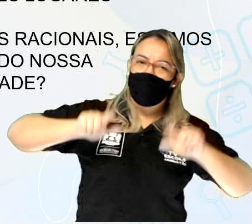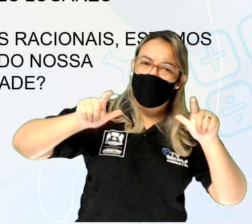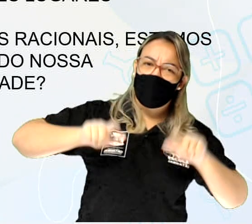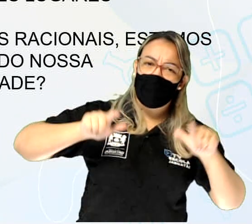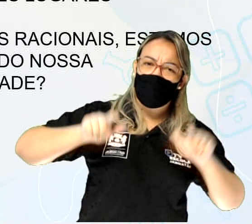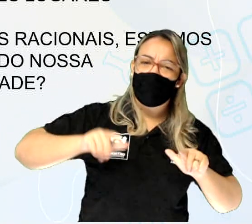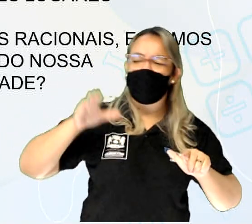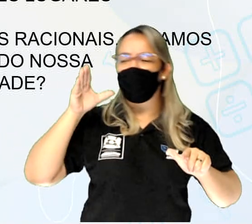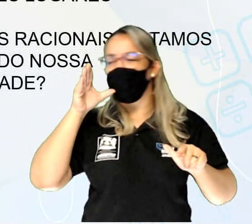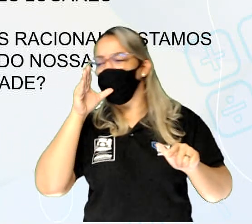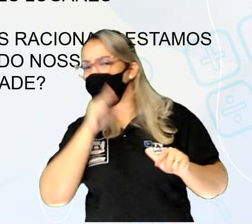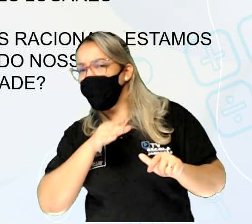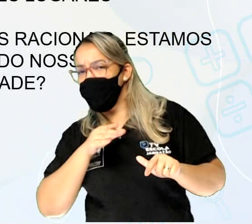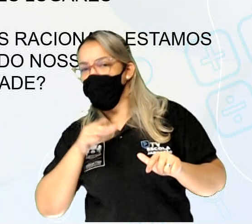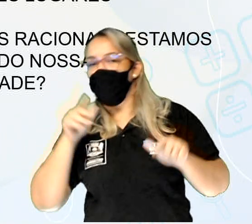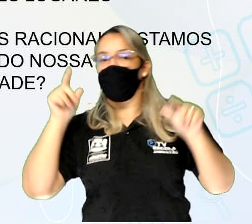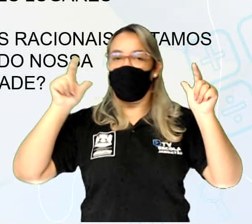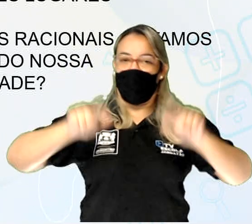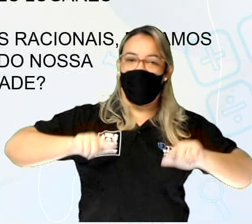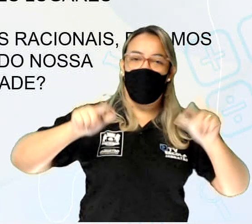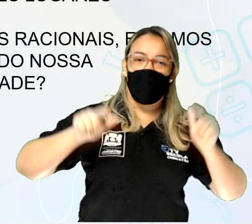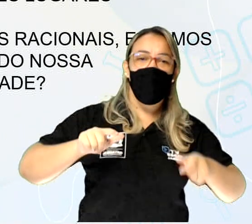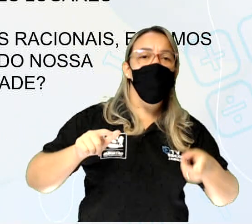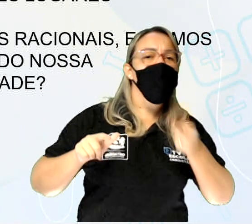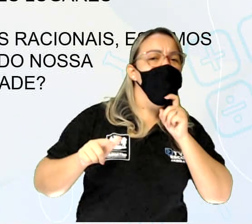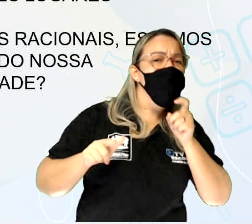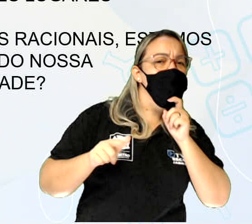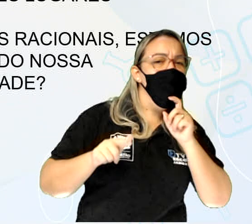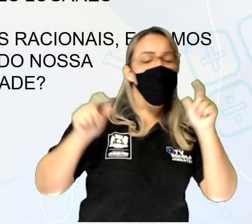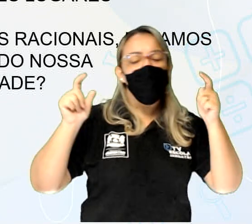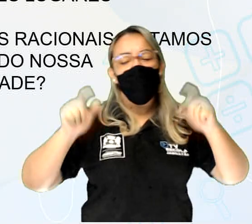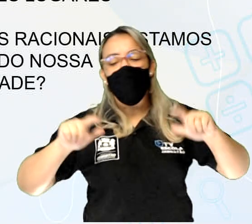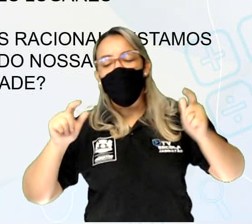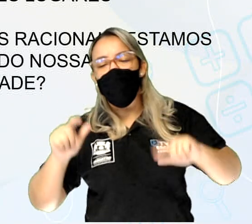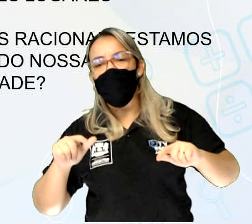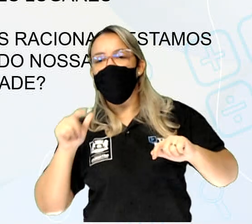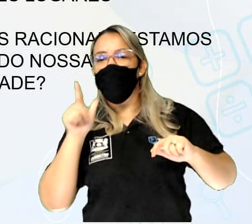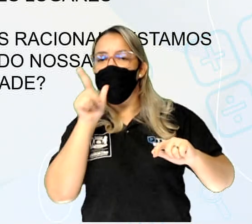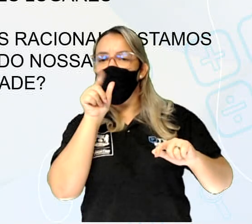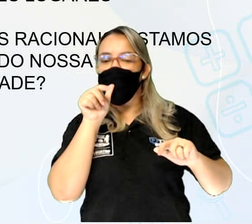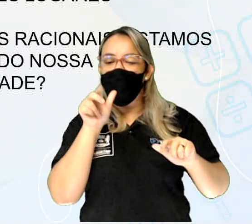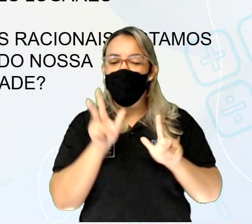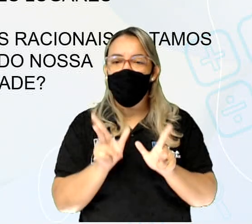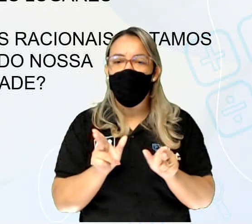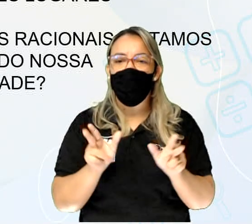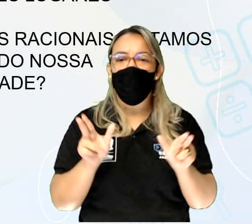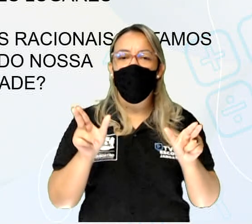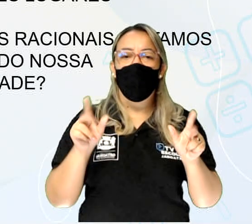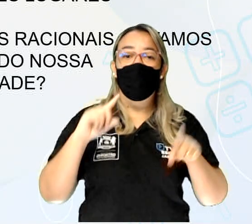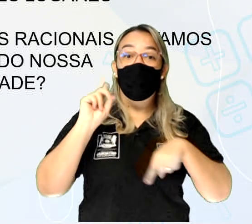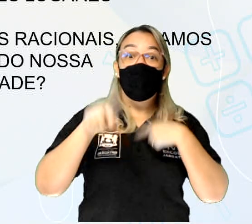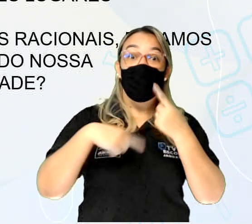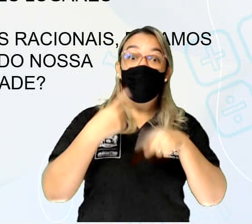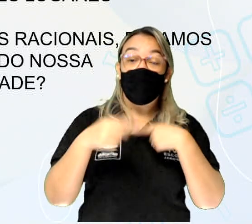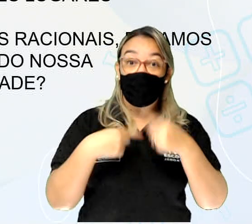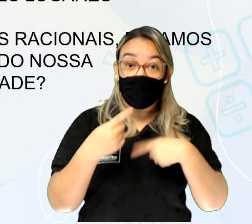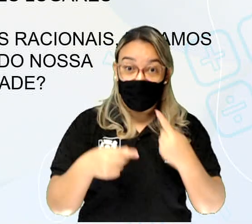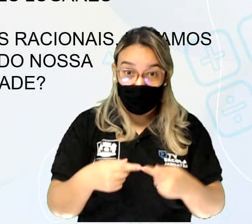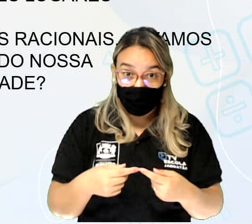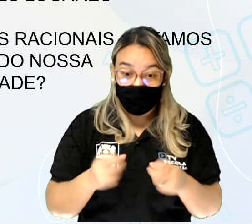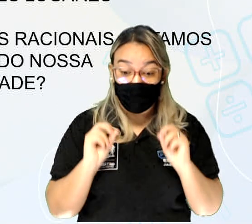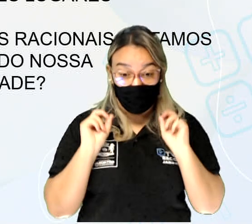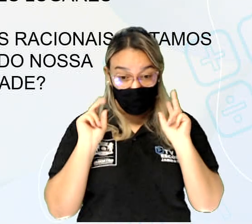de um lugar quente, figura de paisagem de manguezais, lugares frios. E depois que vocês conseguirem